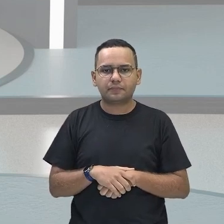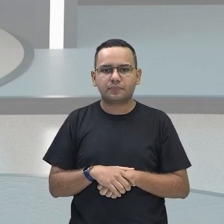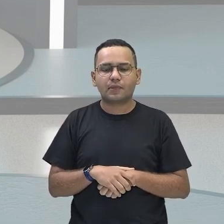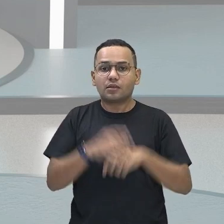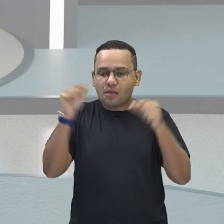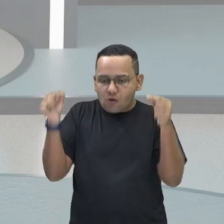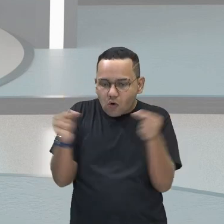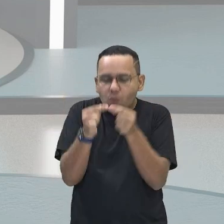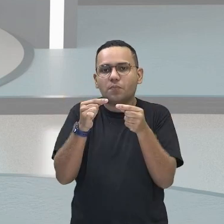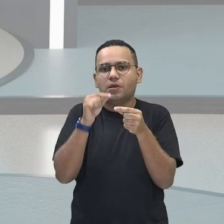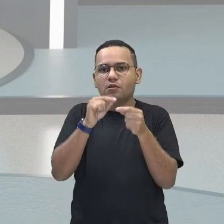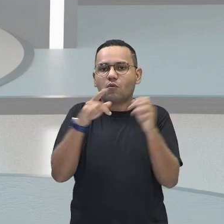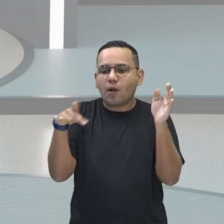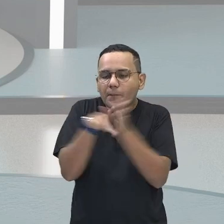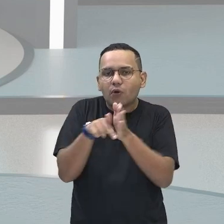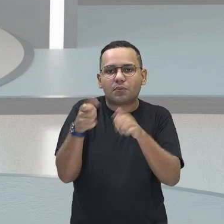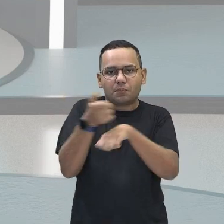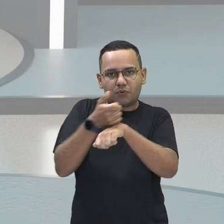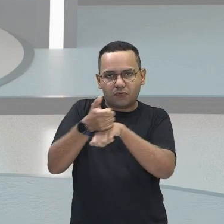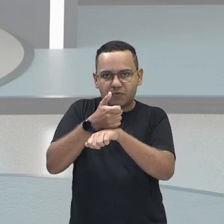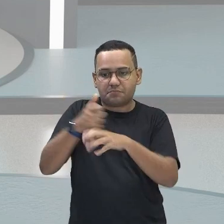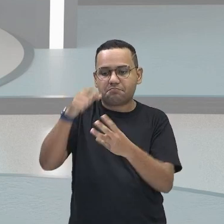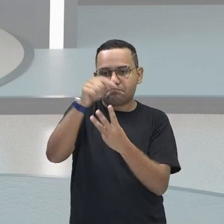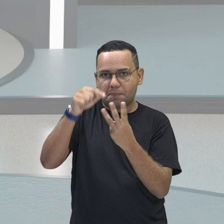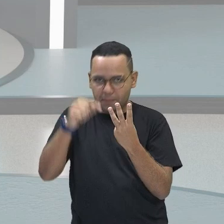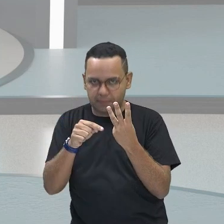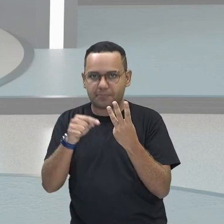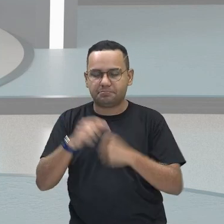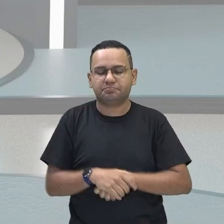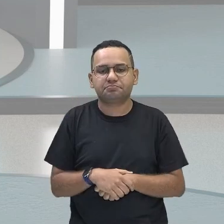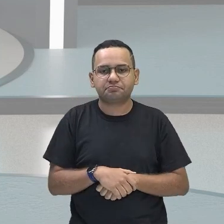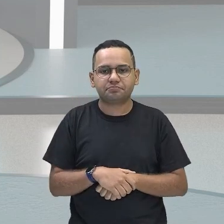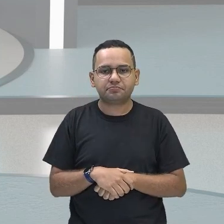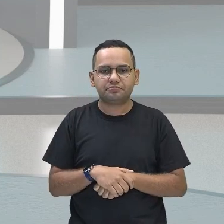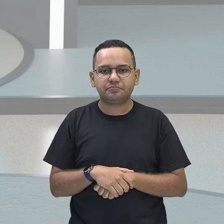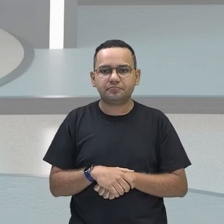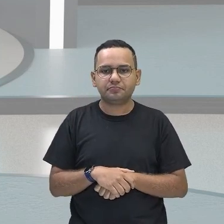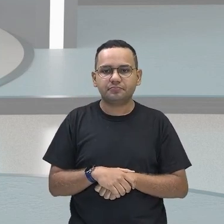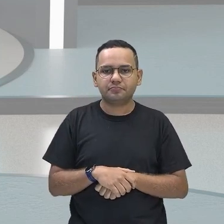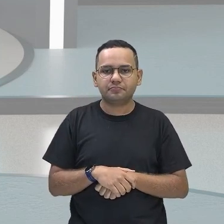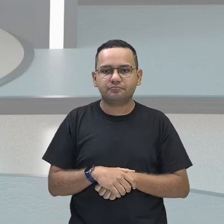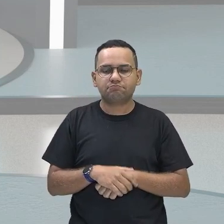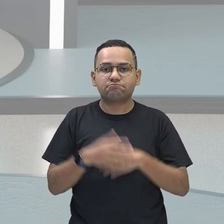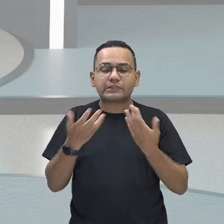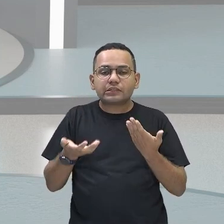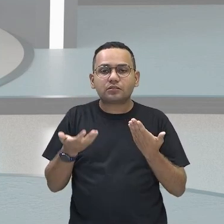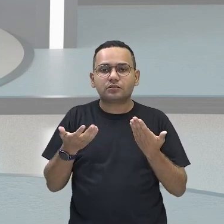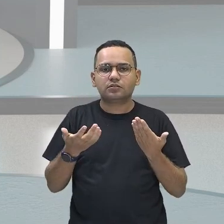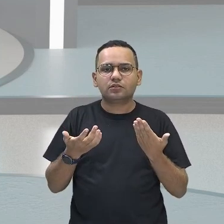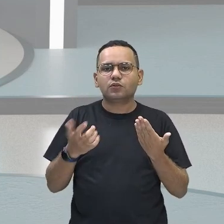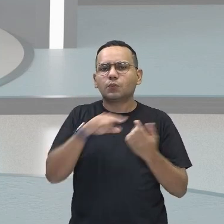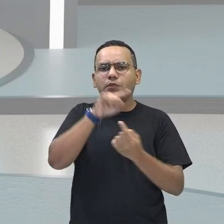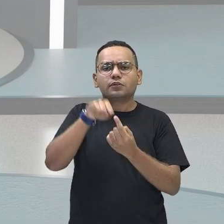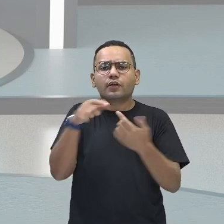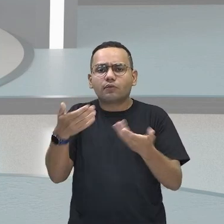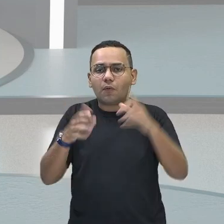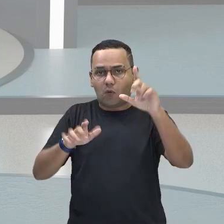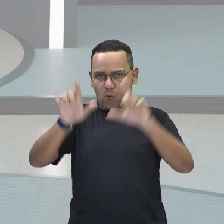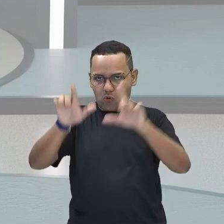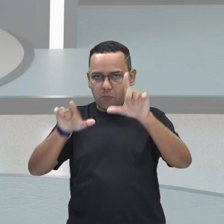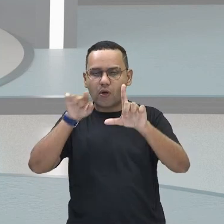trabalho deles exige ali Ah eles trabalham com corpo de forma midiática né vendendo ali imagina